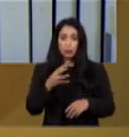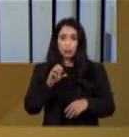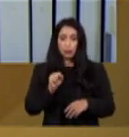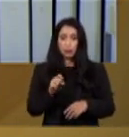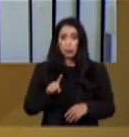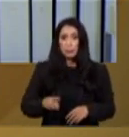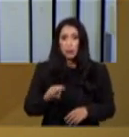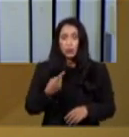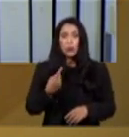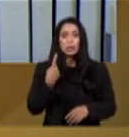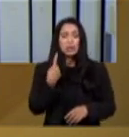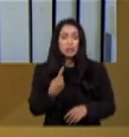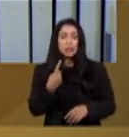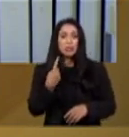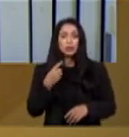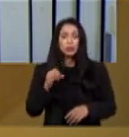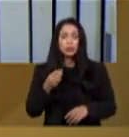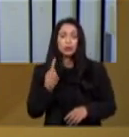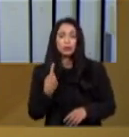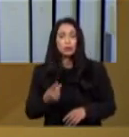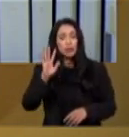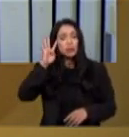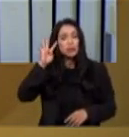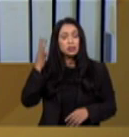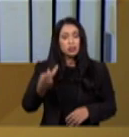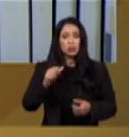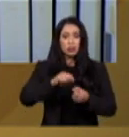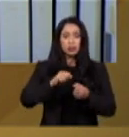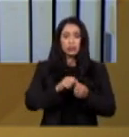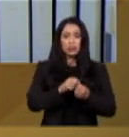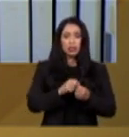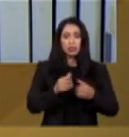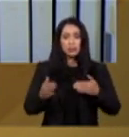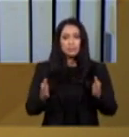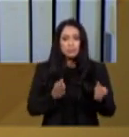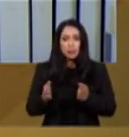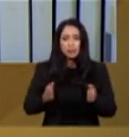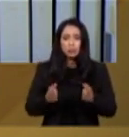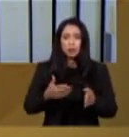48.101 decisões proferidas no período, sendo